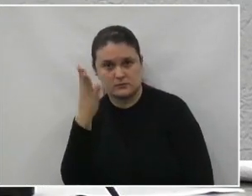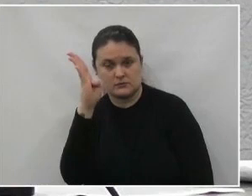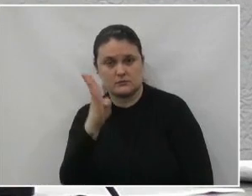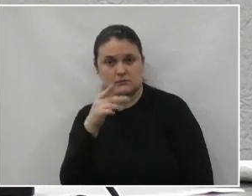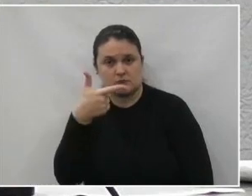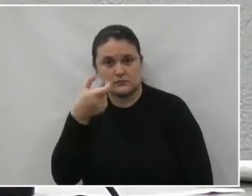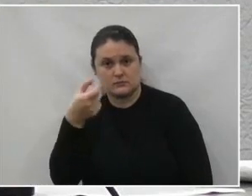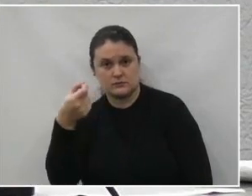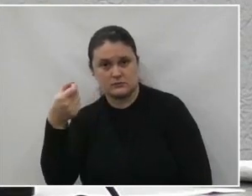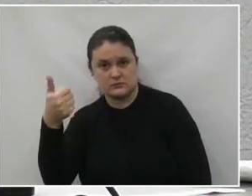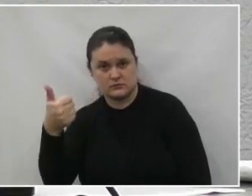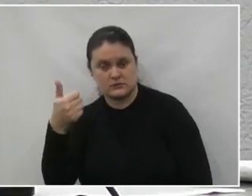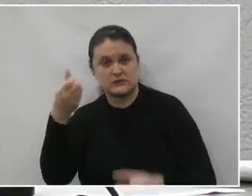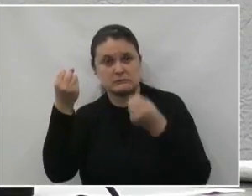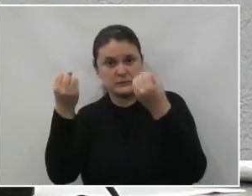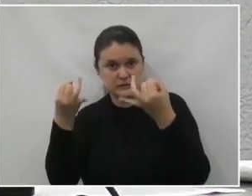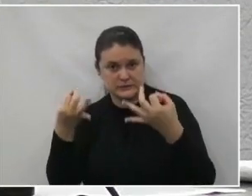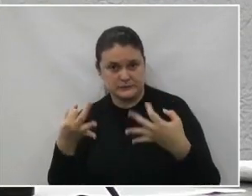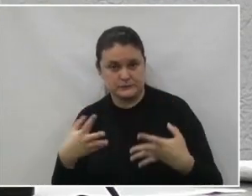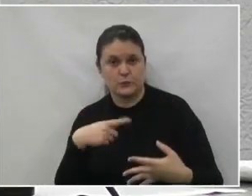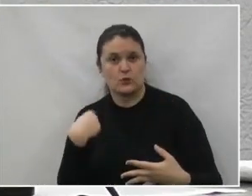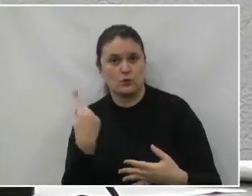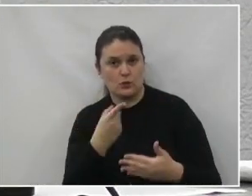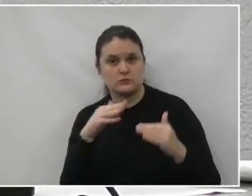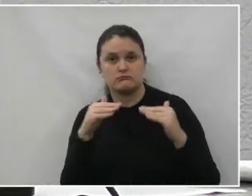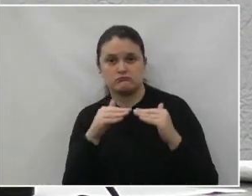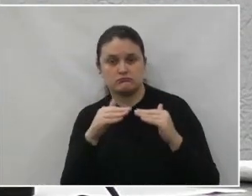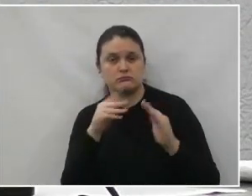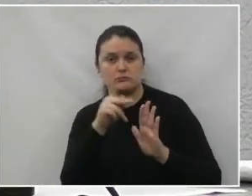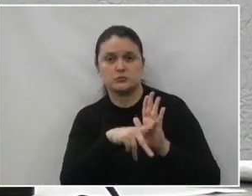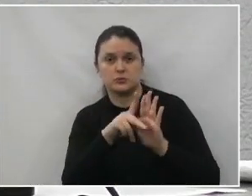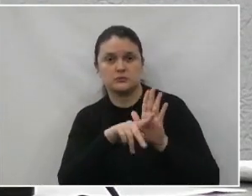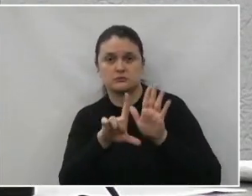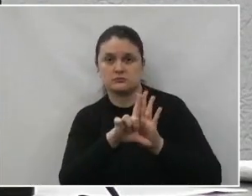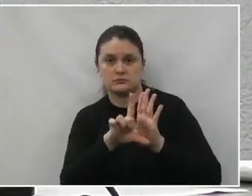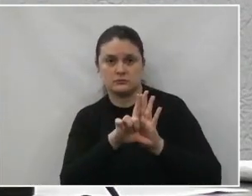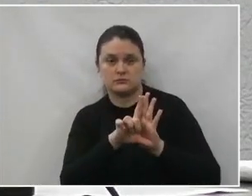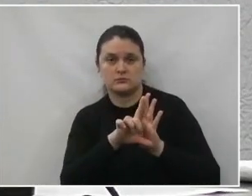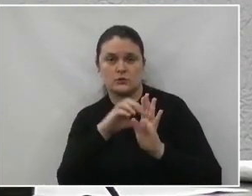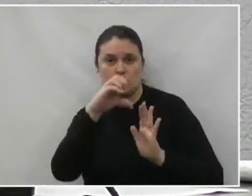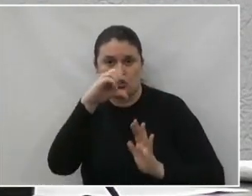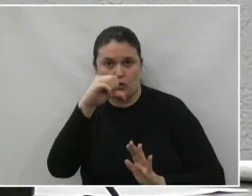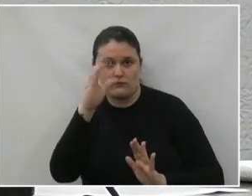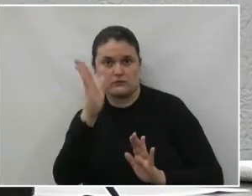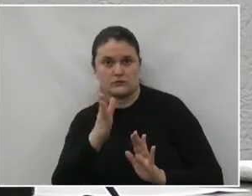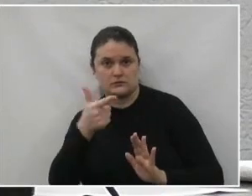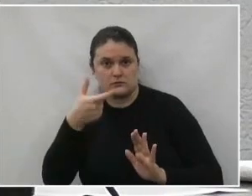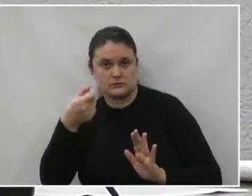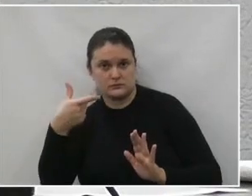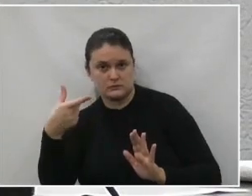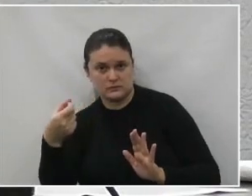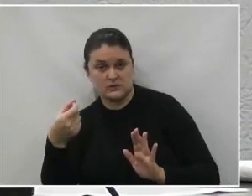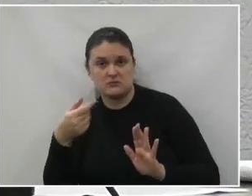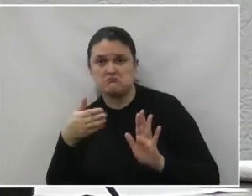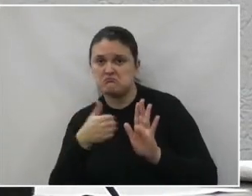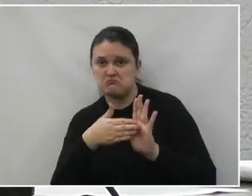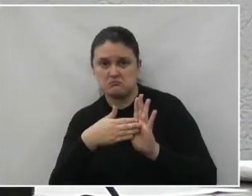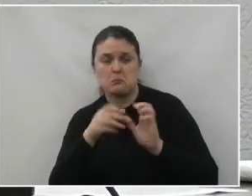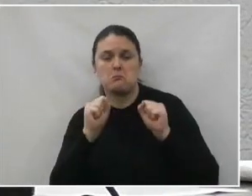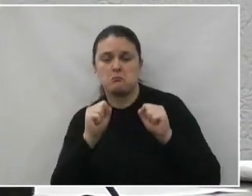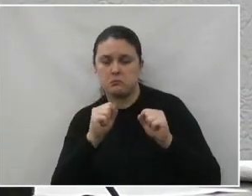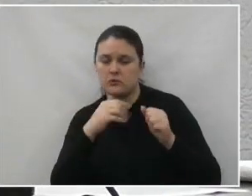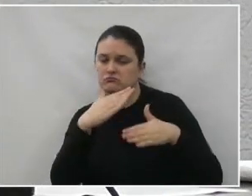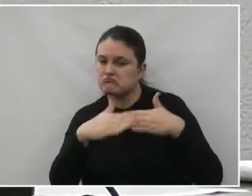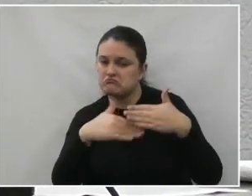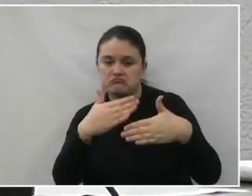2874/2001. Fundamentação. Somos de parecer favorável ao projeto de lei número 9/2020, devendo o mesmo